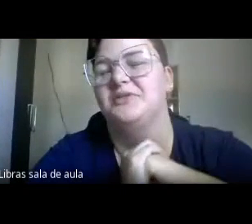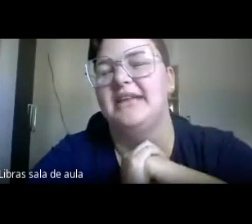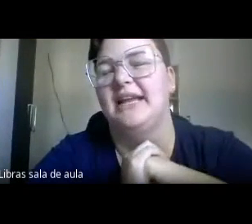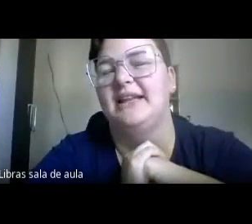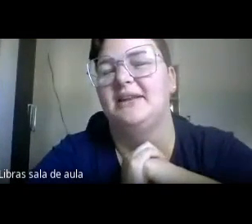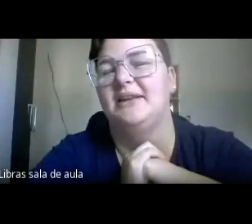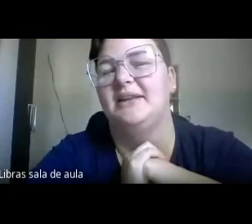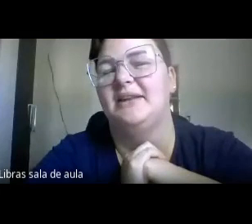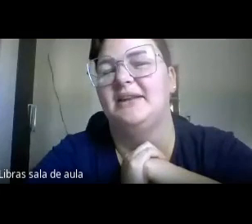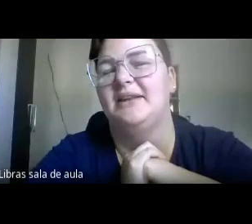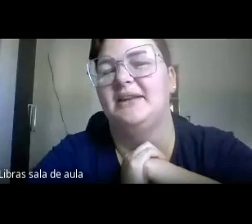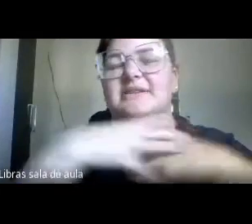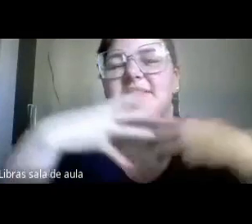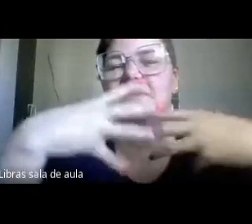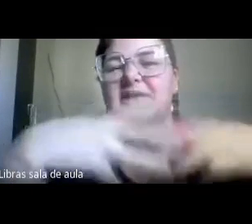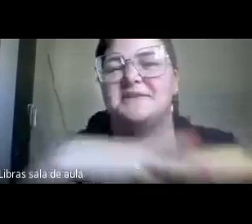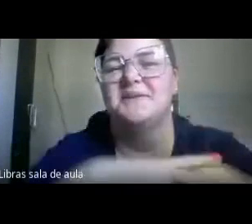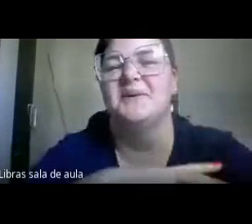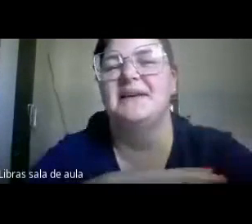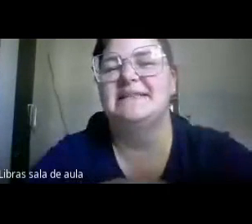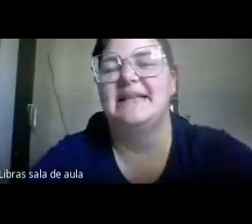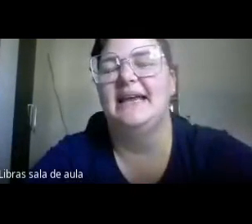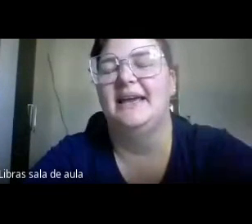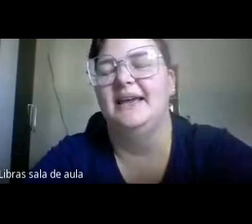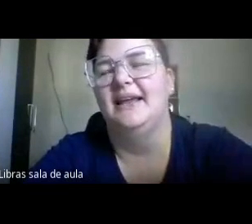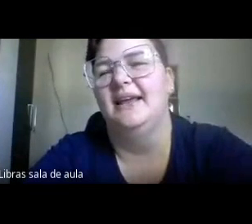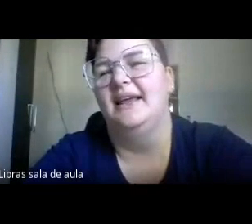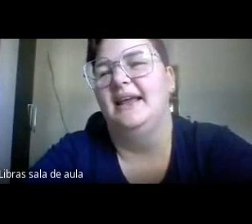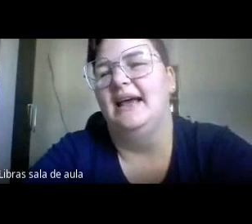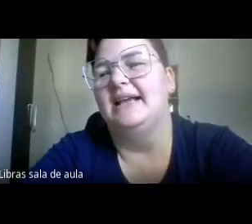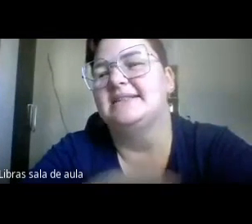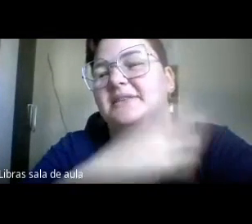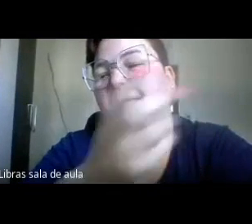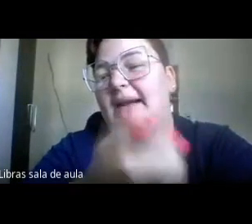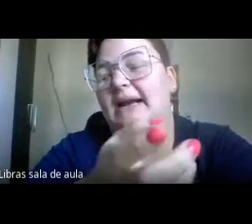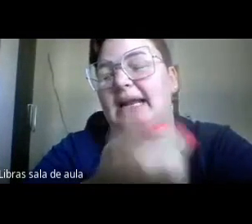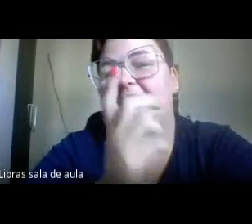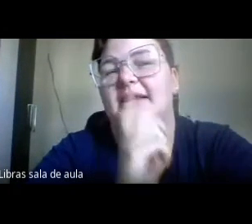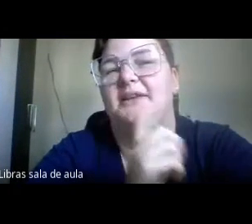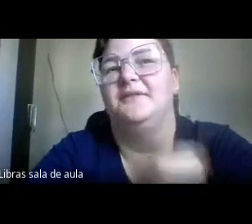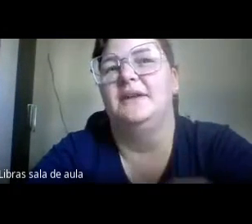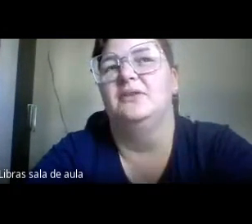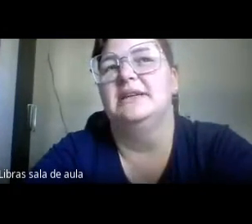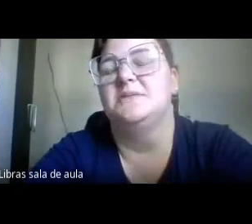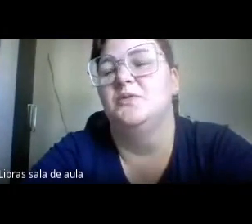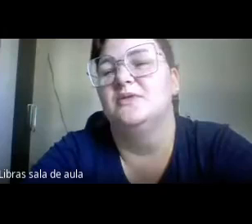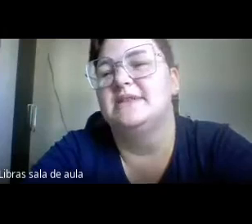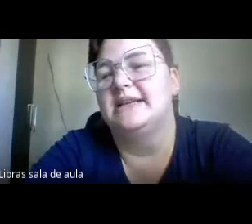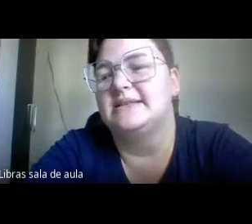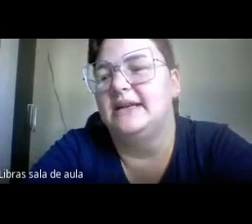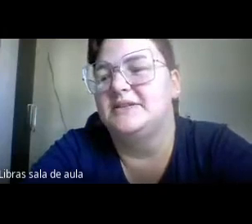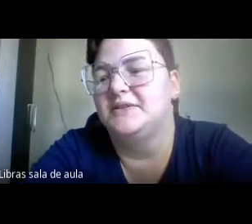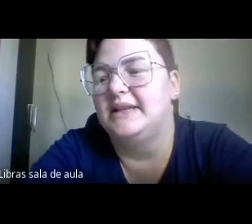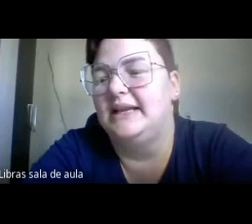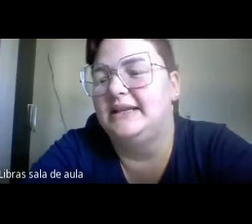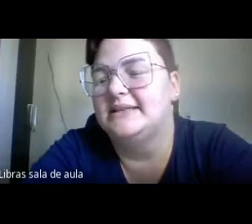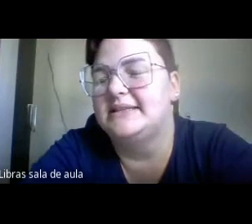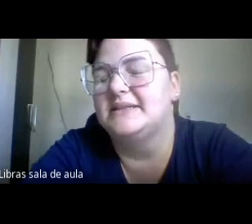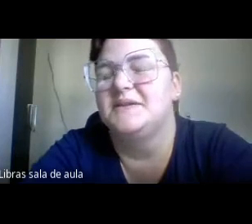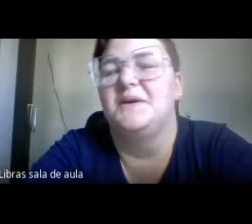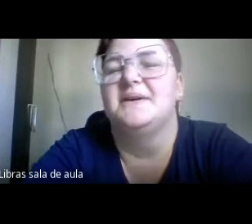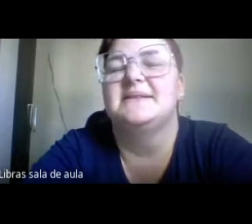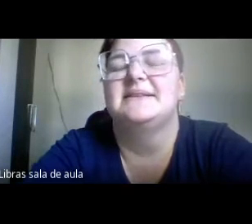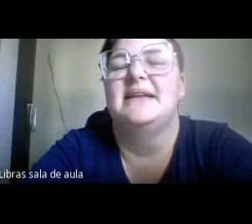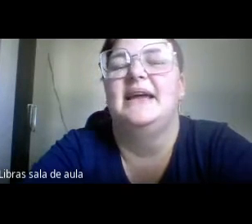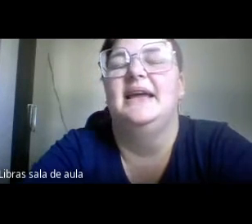gente consegue trabalhar o teatro, as expressões, né? A questão da paralenda que tu falou, das músicas